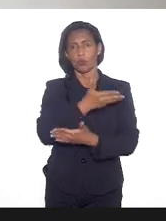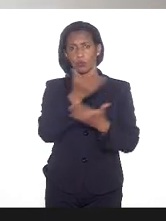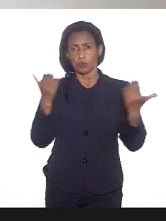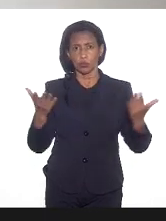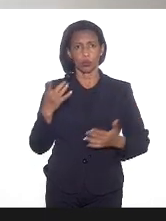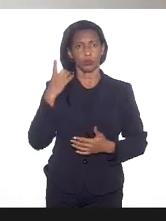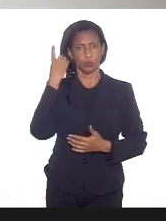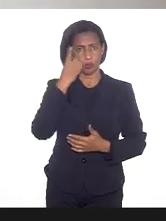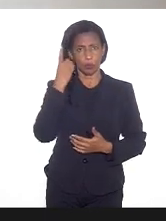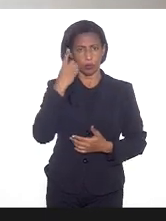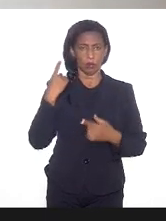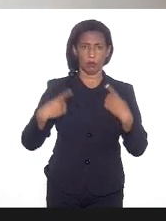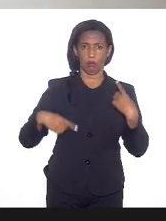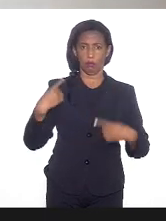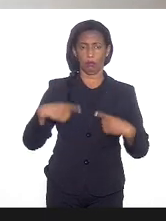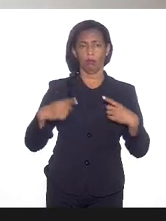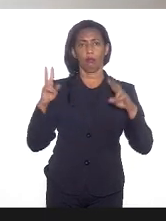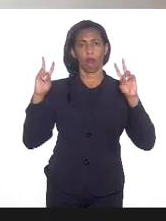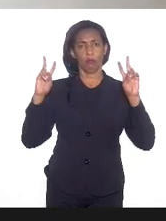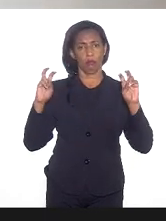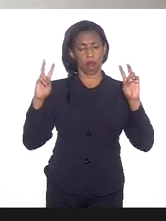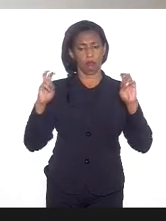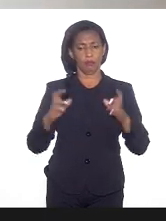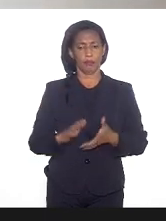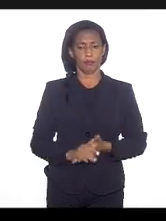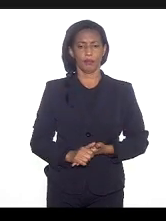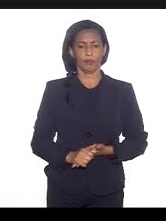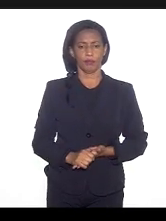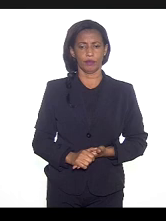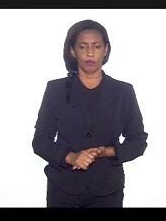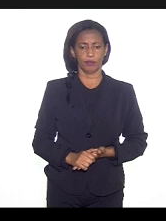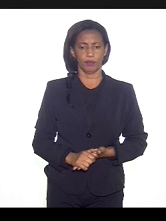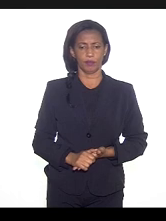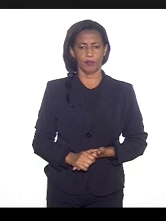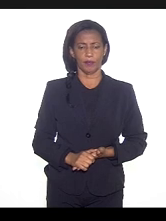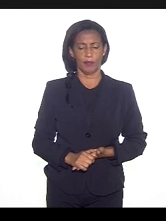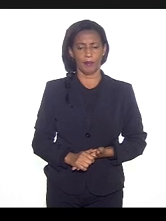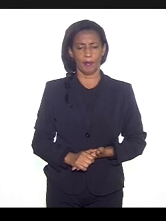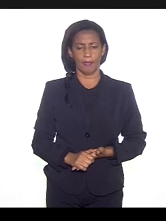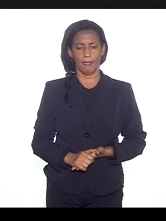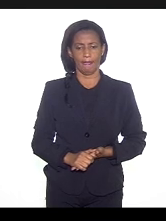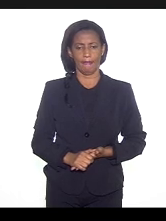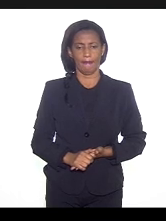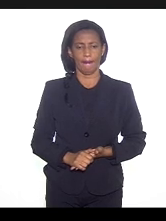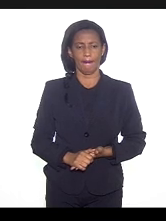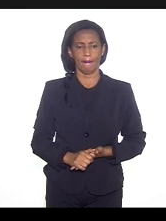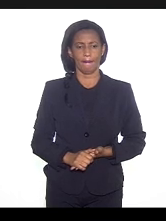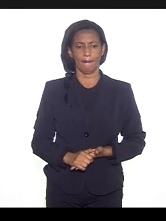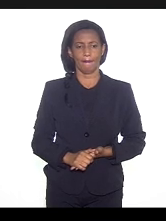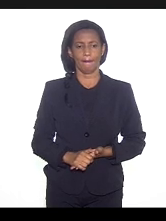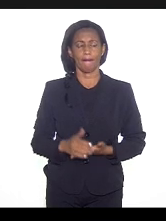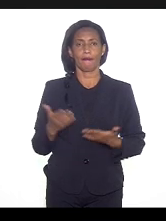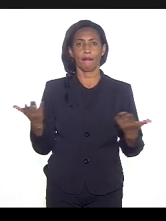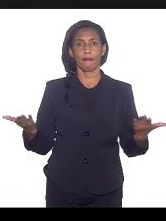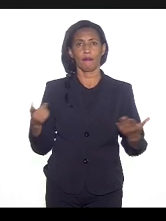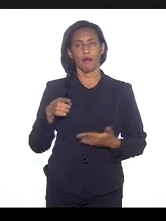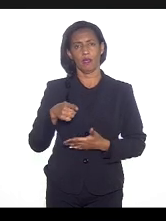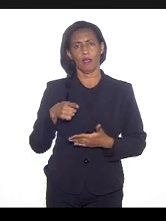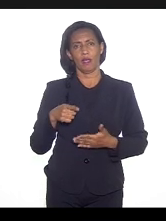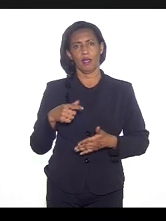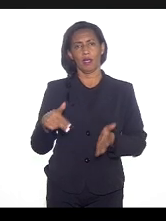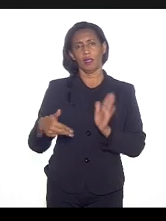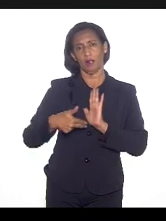deputados debaterem o tema. Então, obrigado, deputado Alexandre, presidente. Freitas, que está aí com, inclusive, recém se recuperando